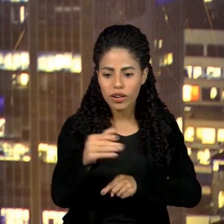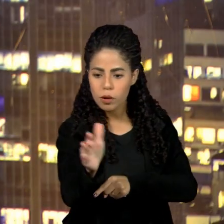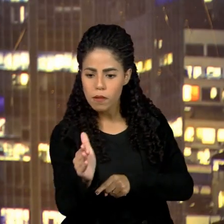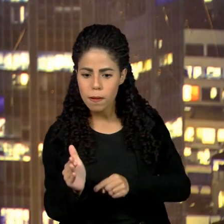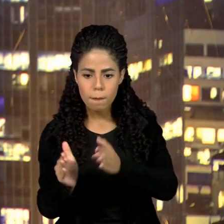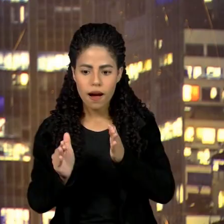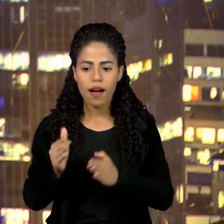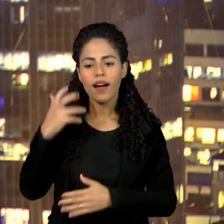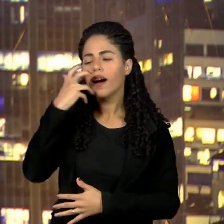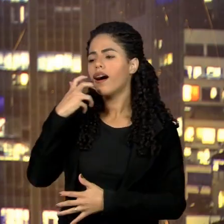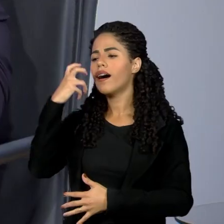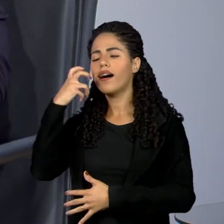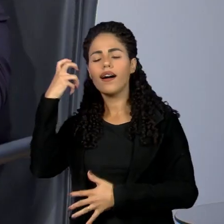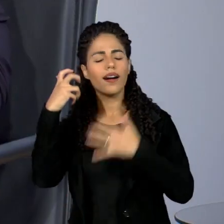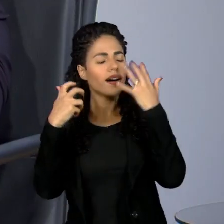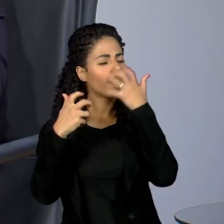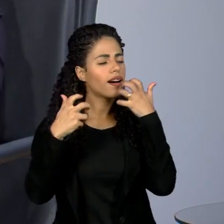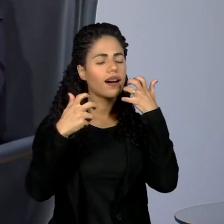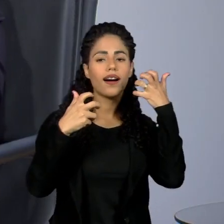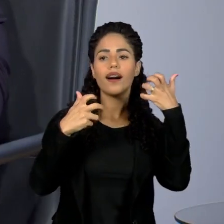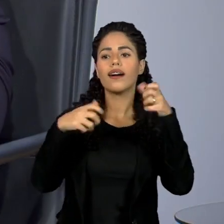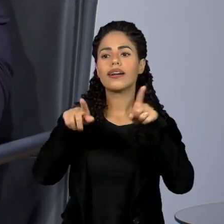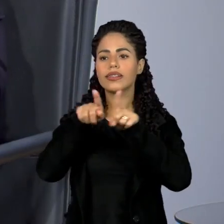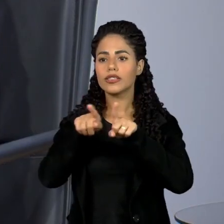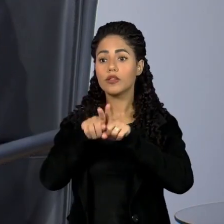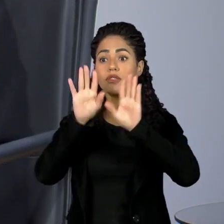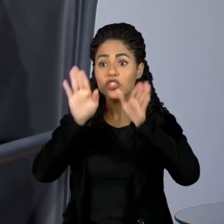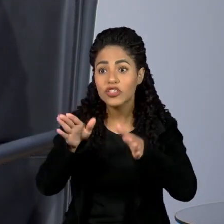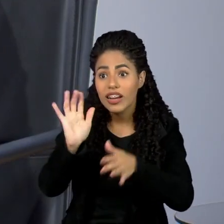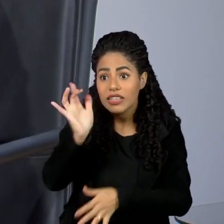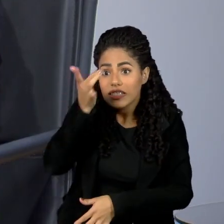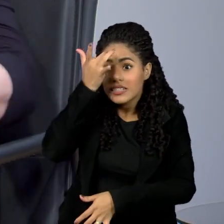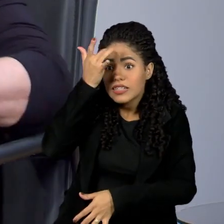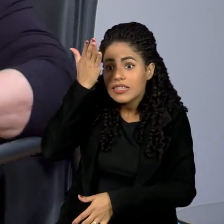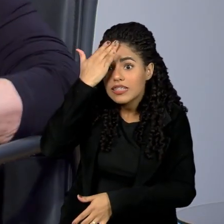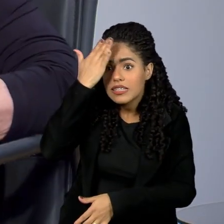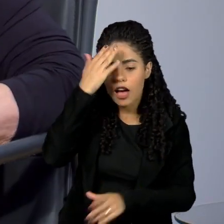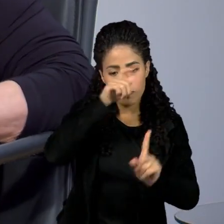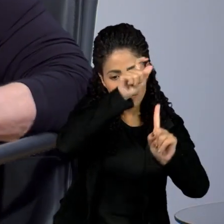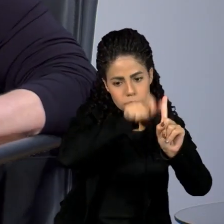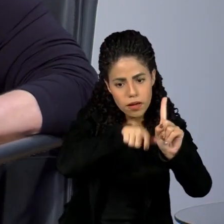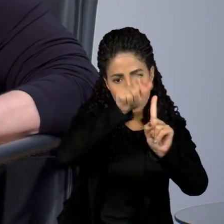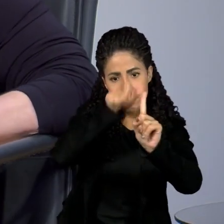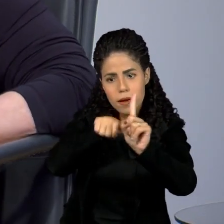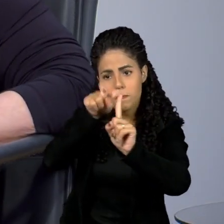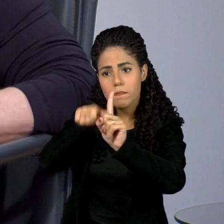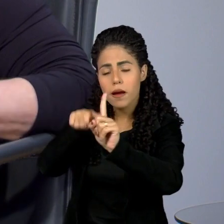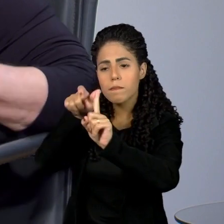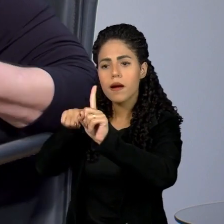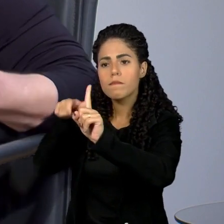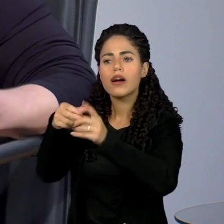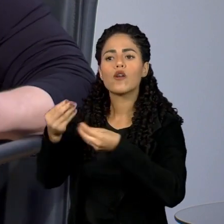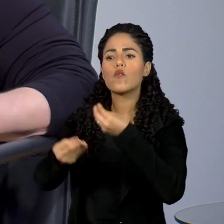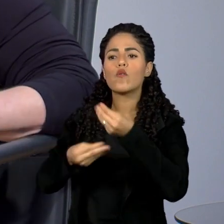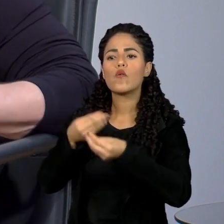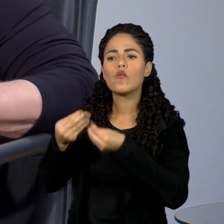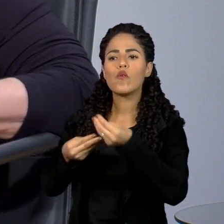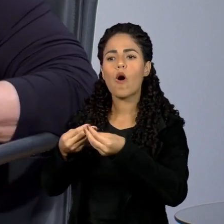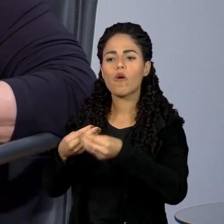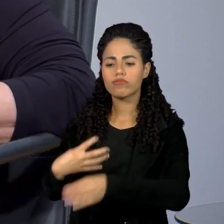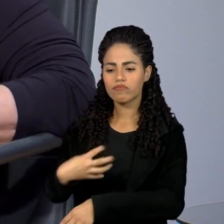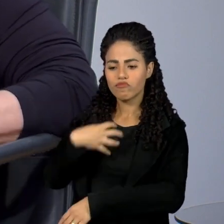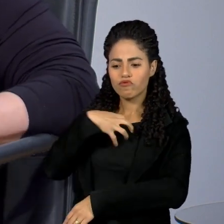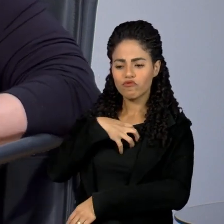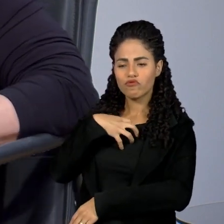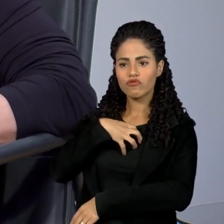né? Elas já absorveram esses personagens, né, com toda